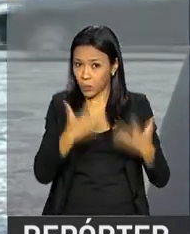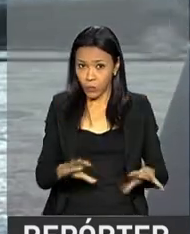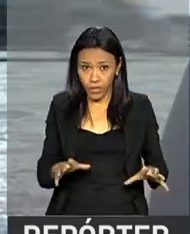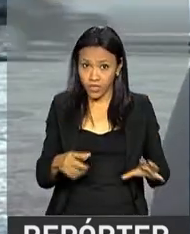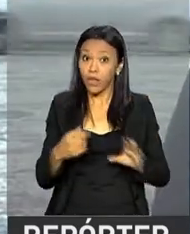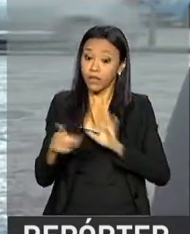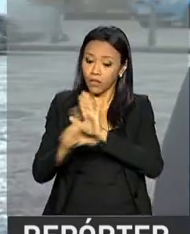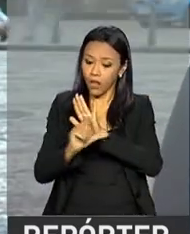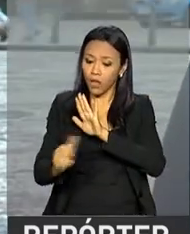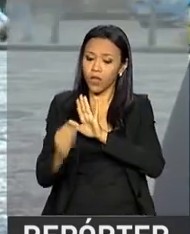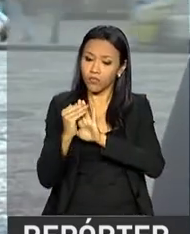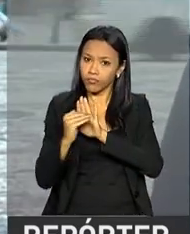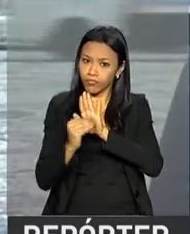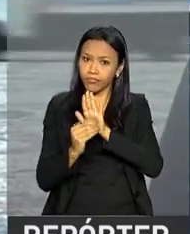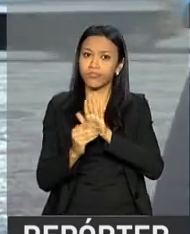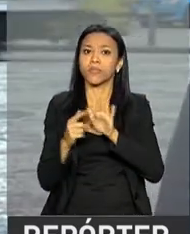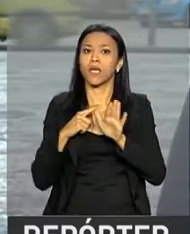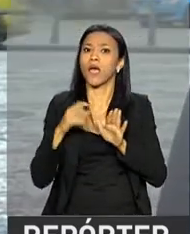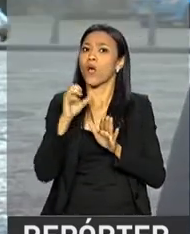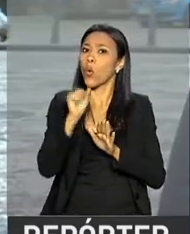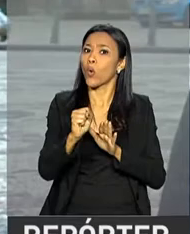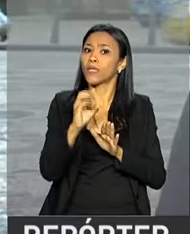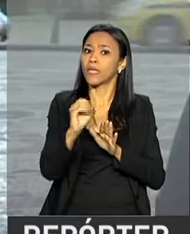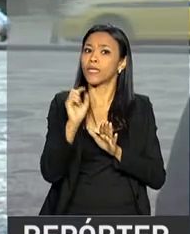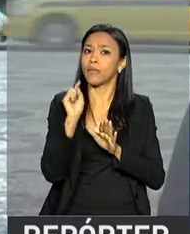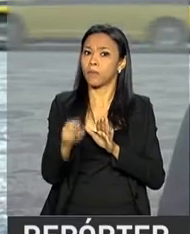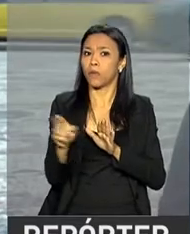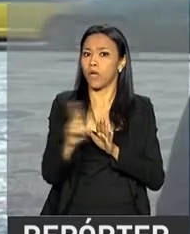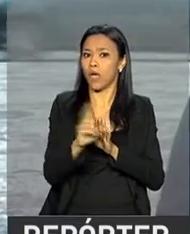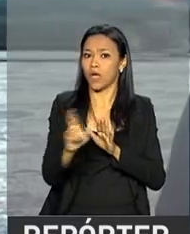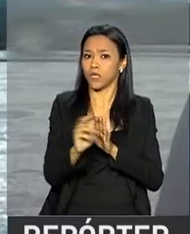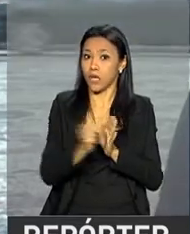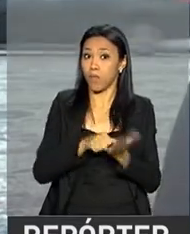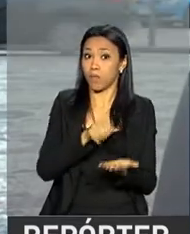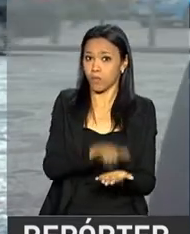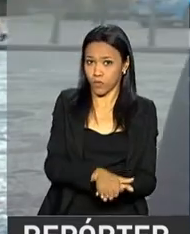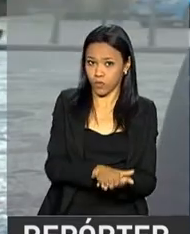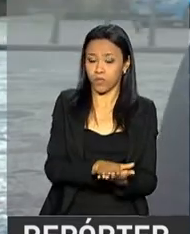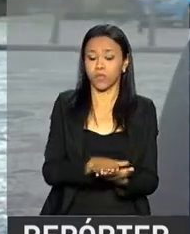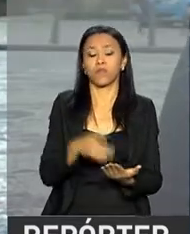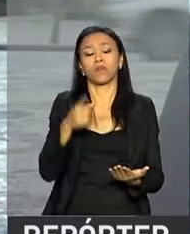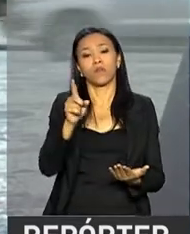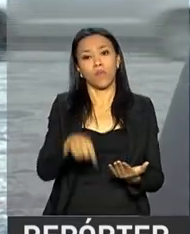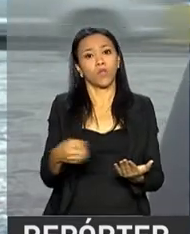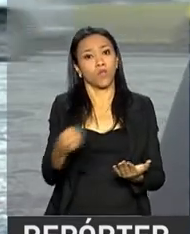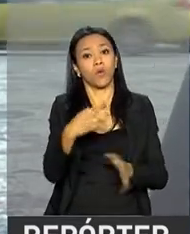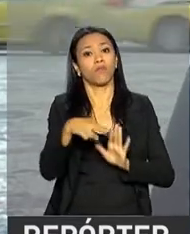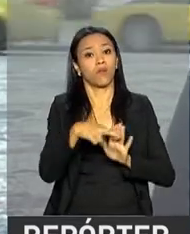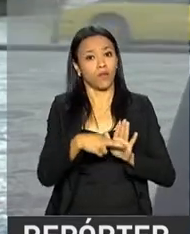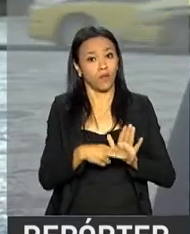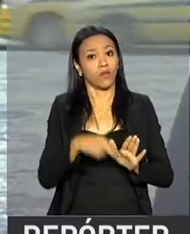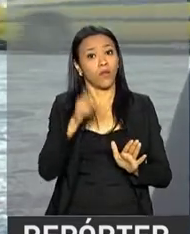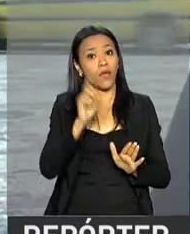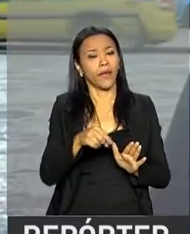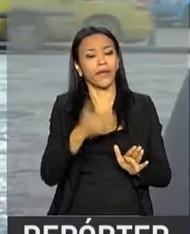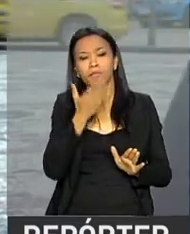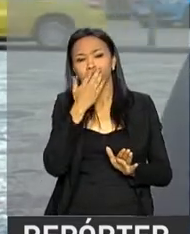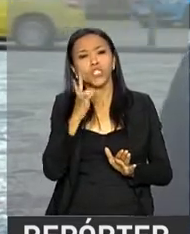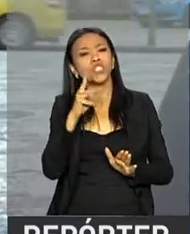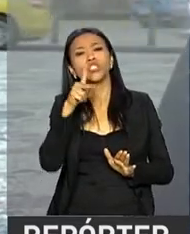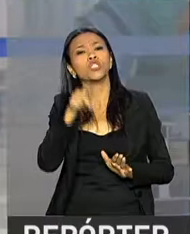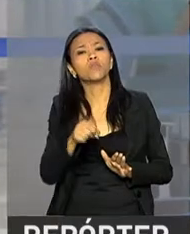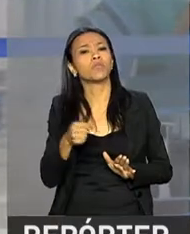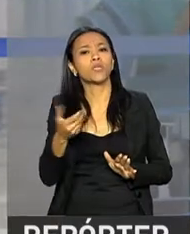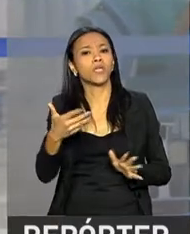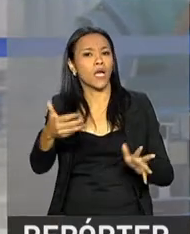lei, que é hoje de R$ 80 mil. Com a nova norma, o valor da penalidade passa a depender do tipo de atendimento